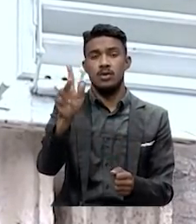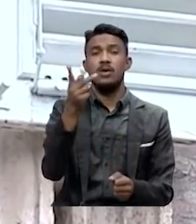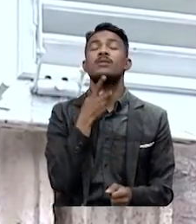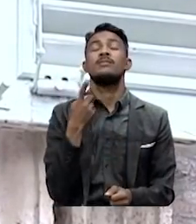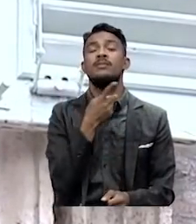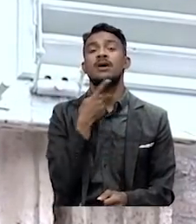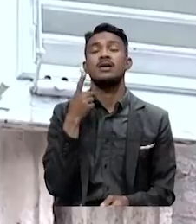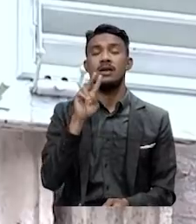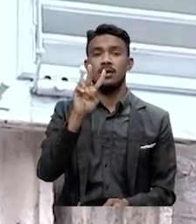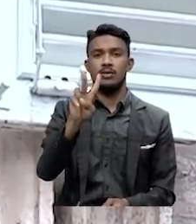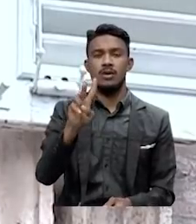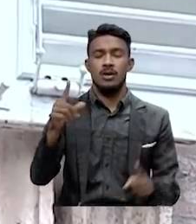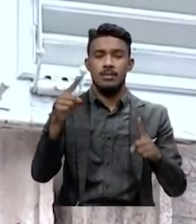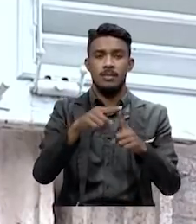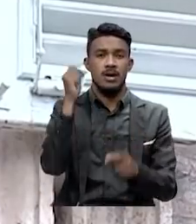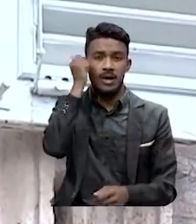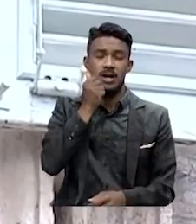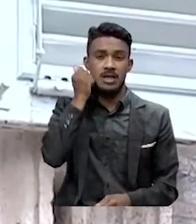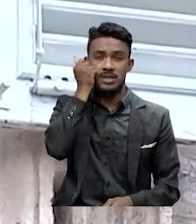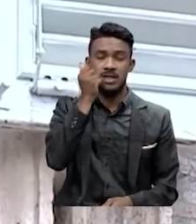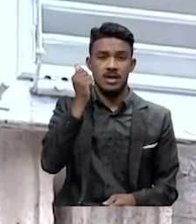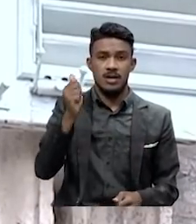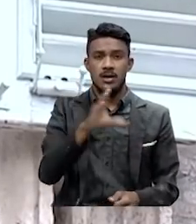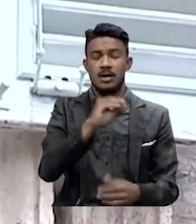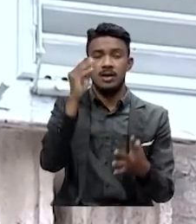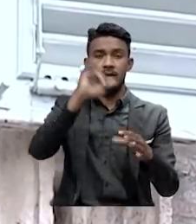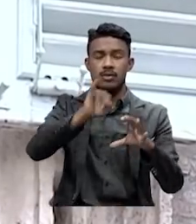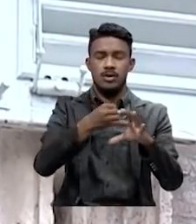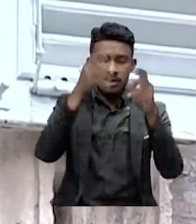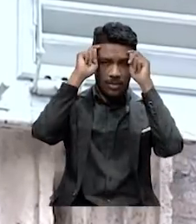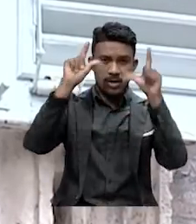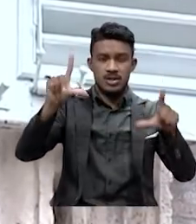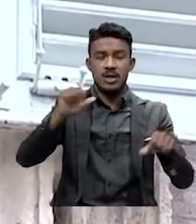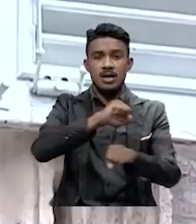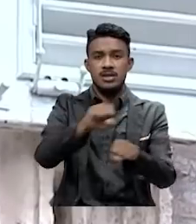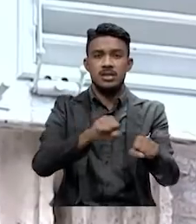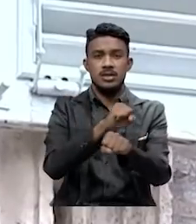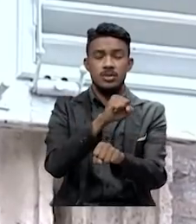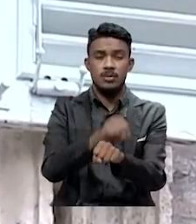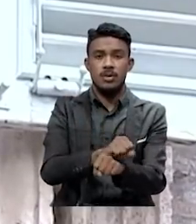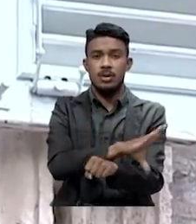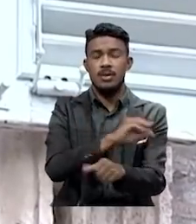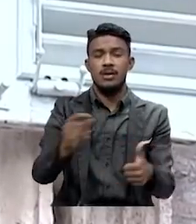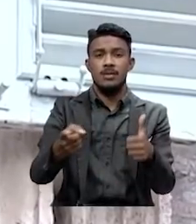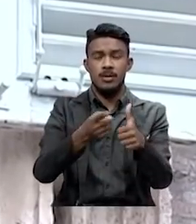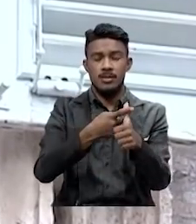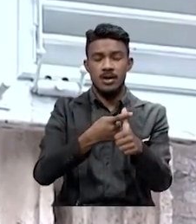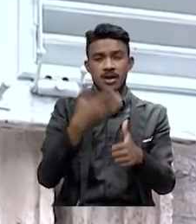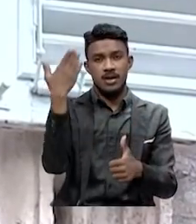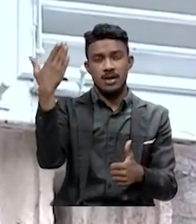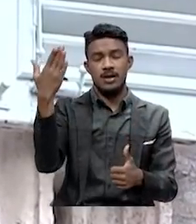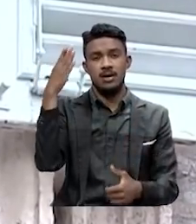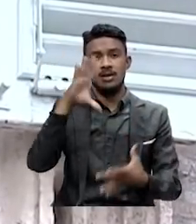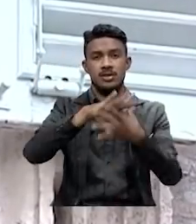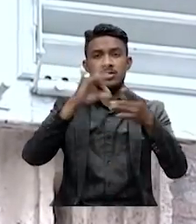ingrua. Ba Ásia, além de Timor-Leste, Singapura mos retan cardeal ba primeira vez e hanine